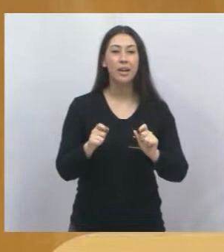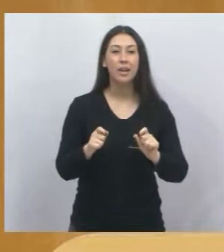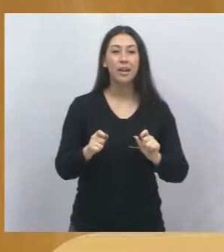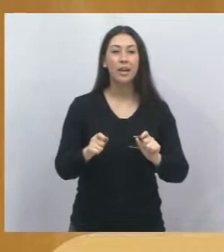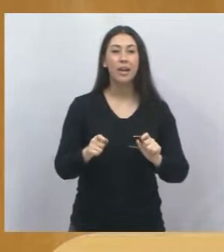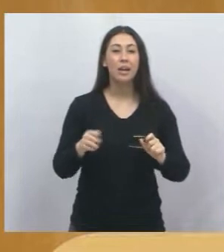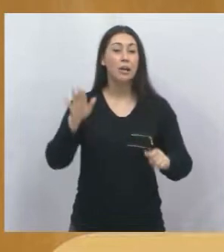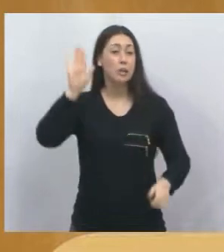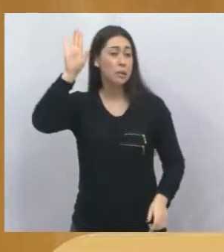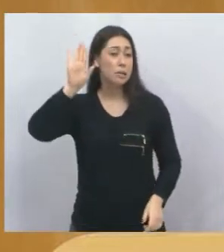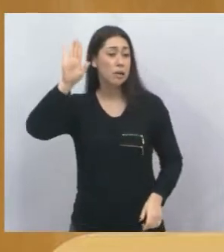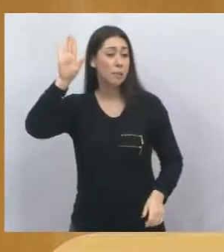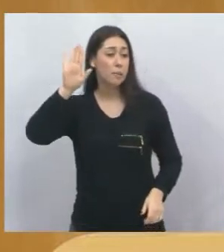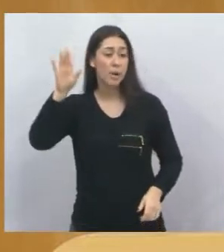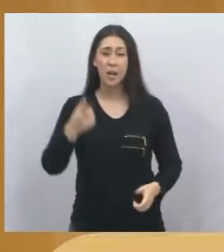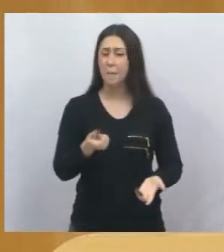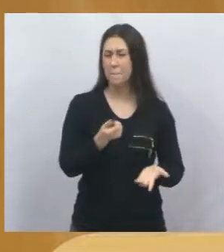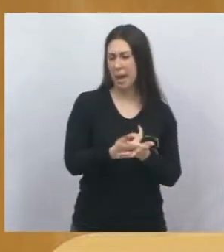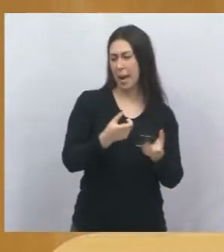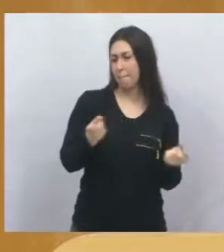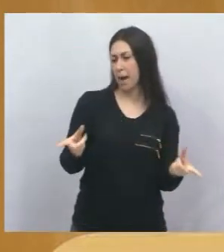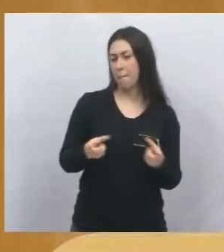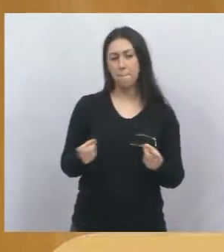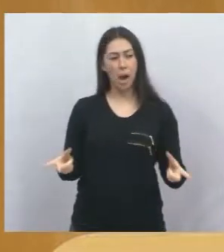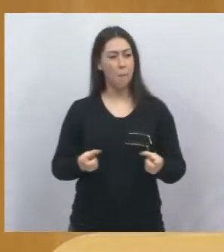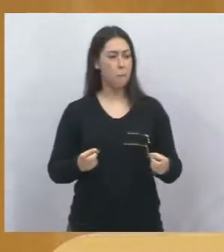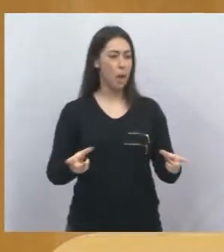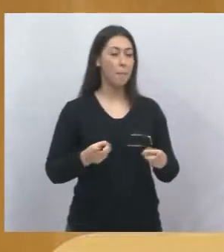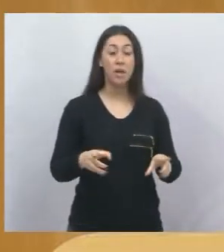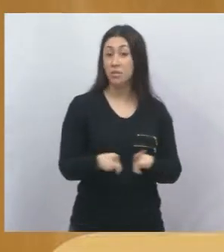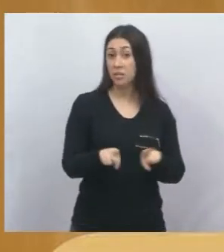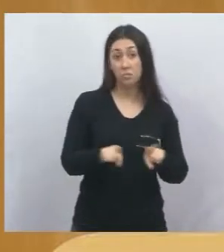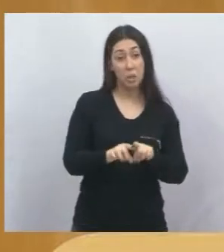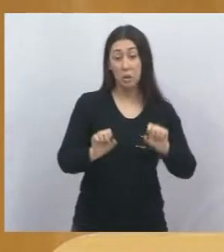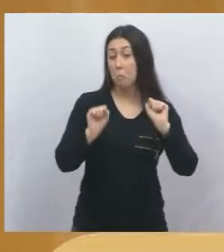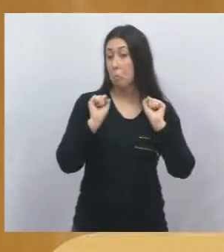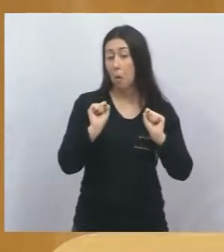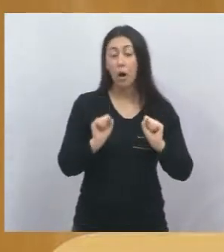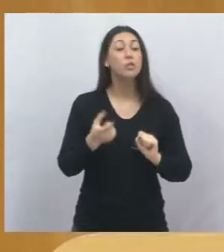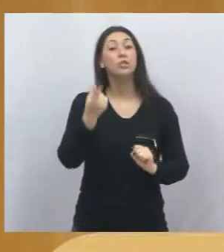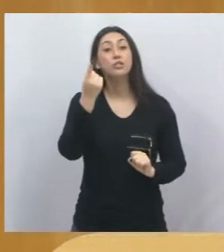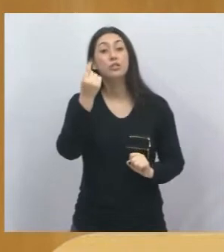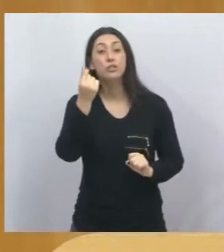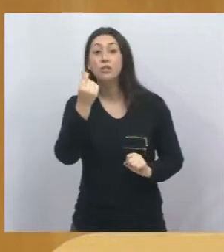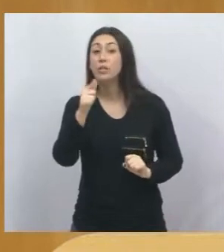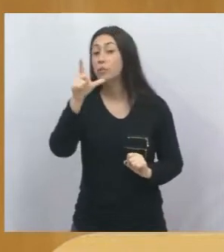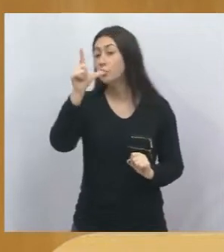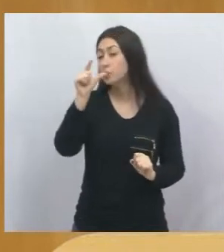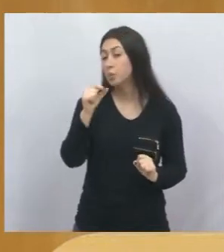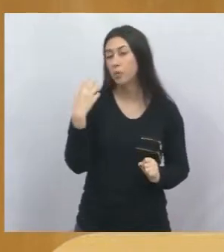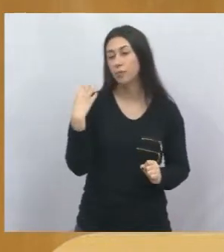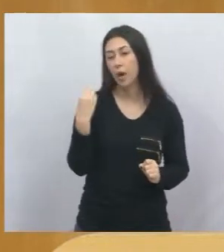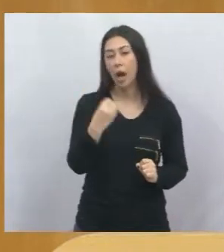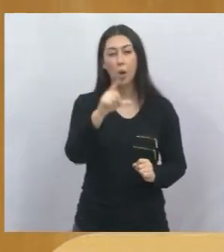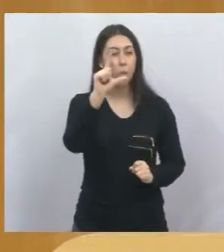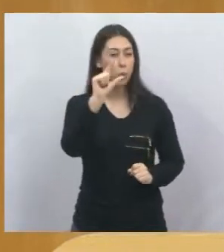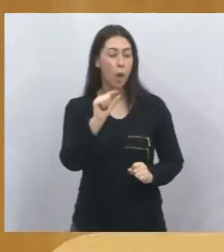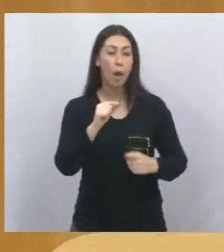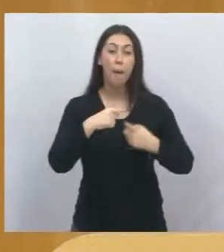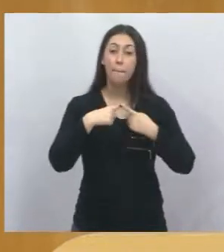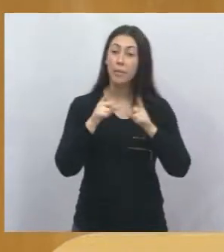campanhas. Talvez se reduzissem também nas suas campanhas, nas suas viagens que vão aí para o Brasil afora,